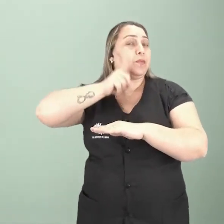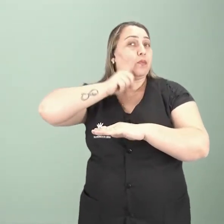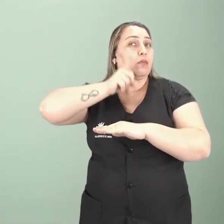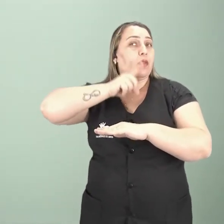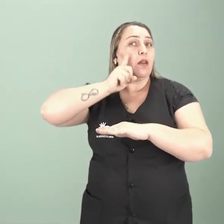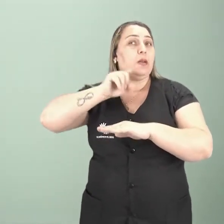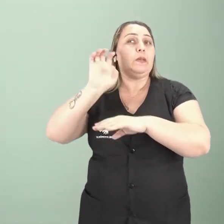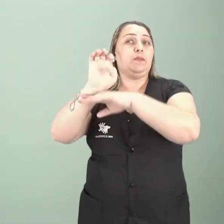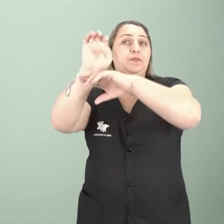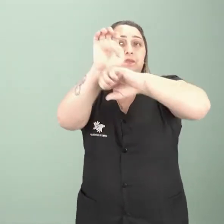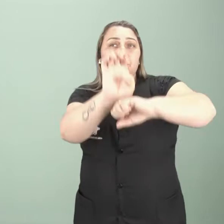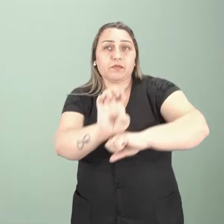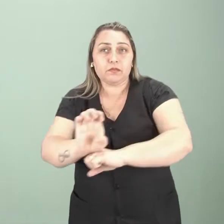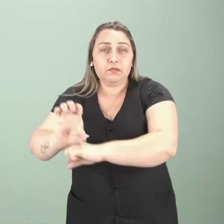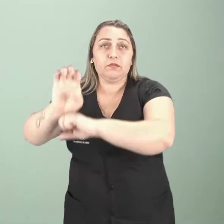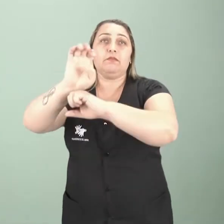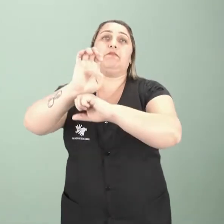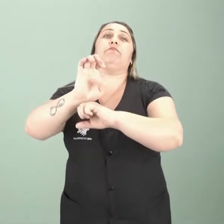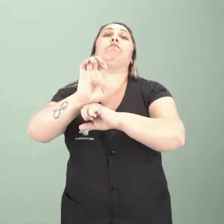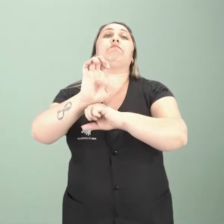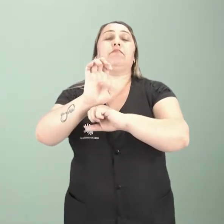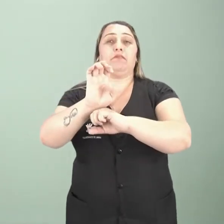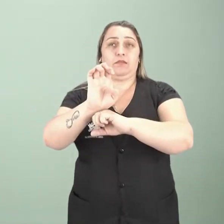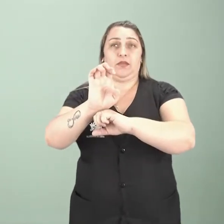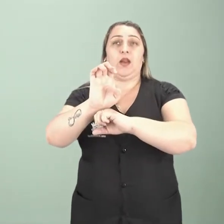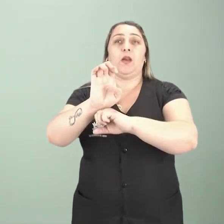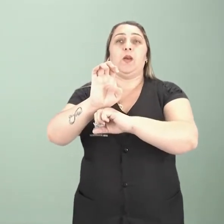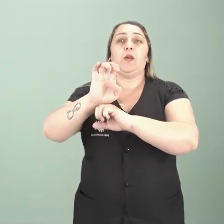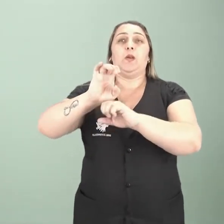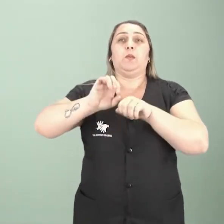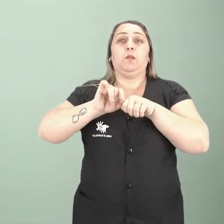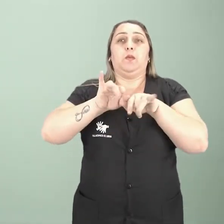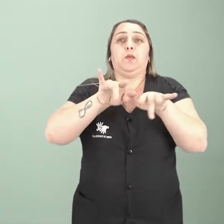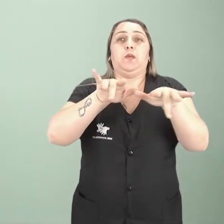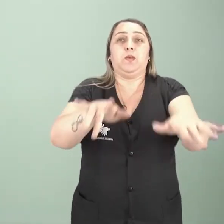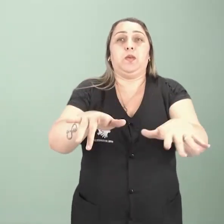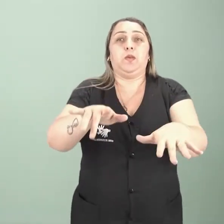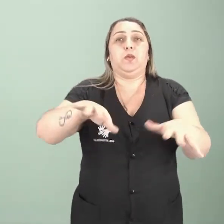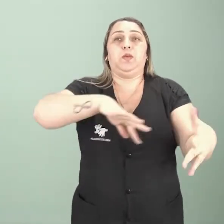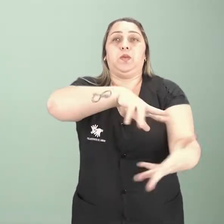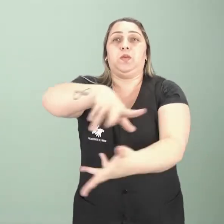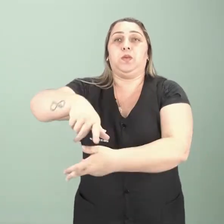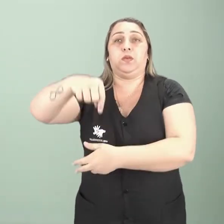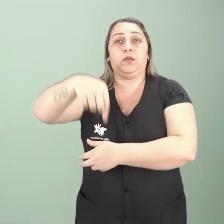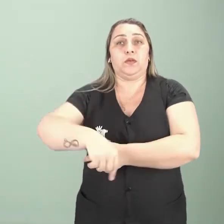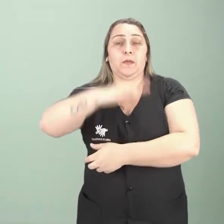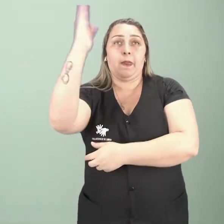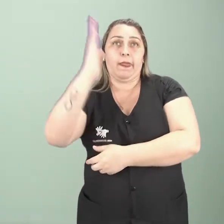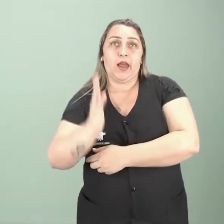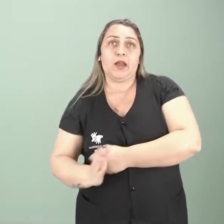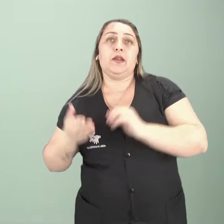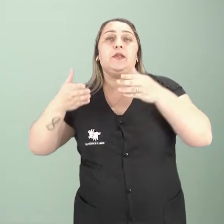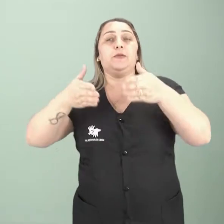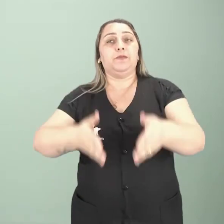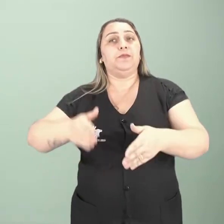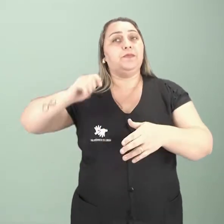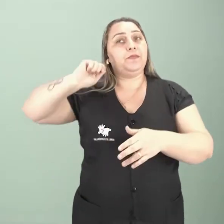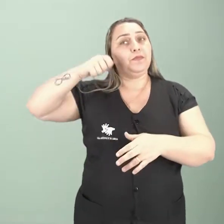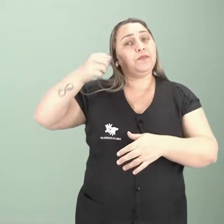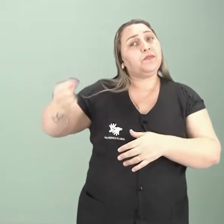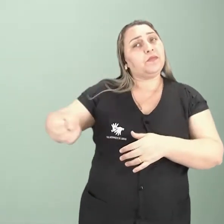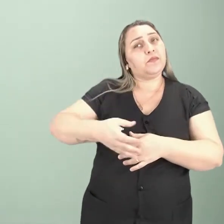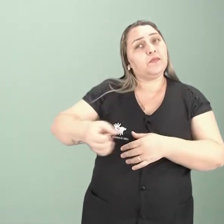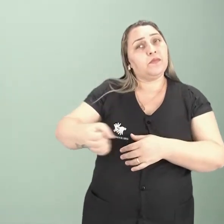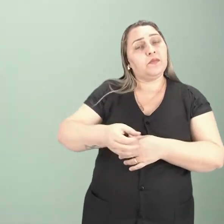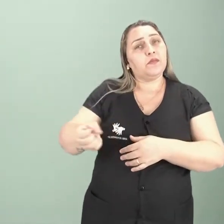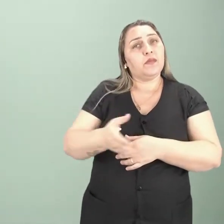né? Europa, etc. E se difundiram para o mundo todo. Aqui no Brasil, elas chegam com esses artistas novos,